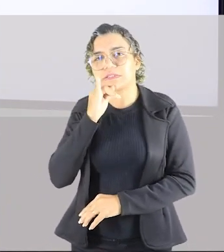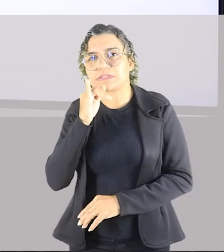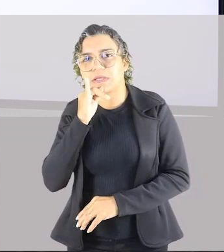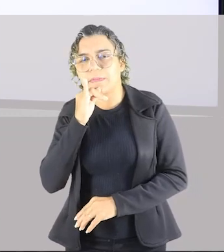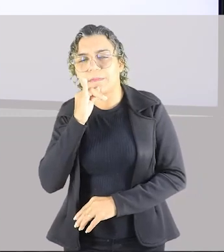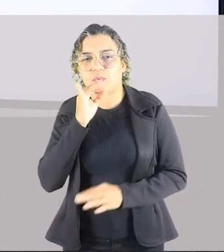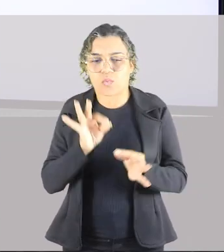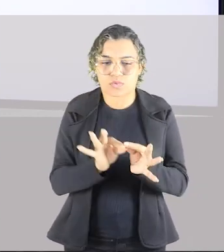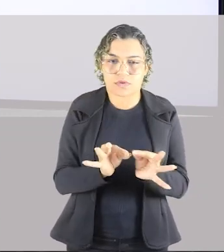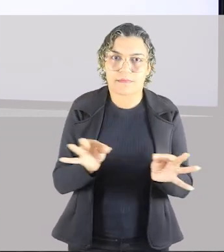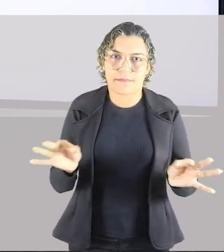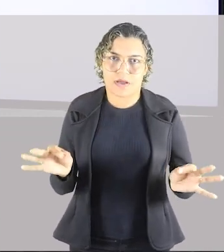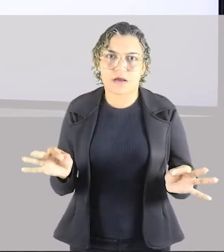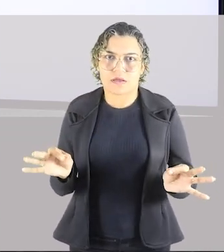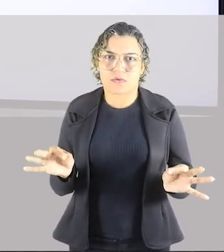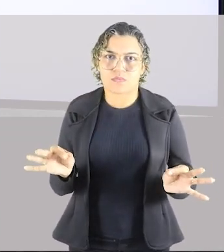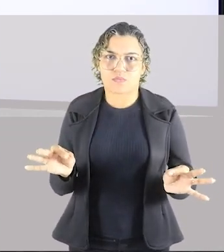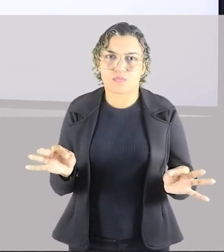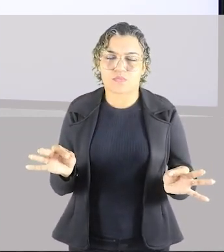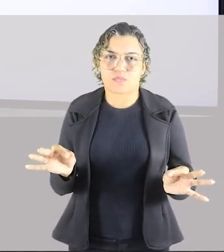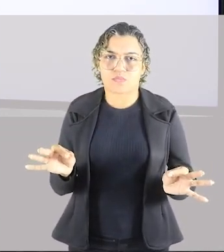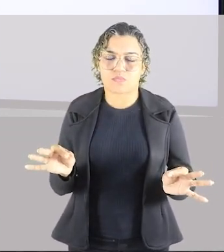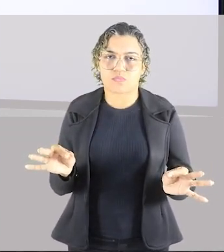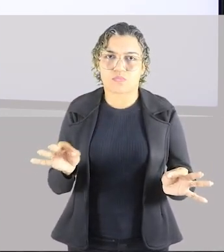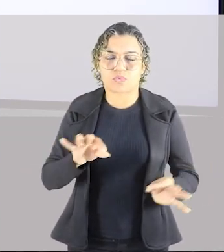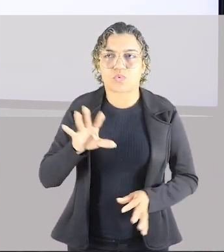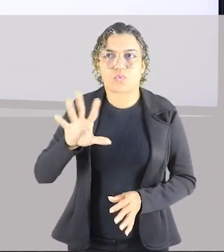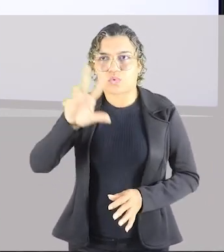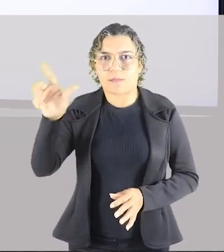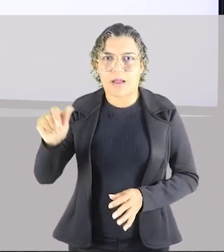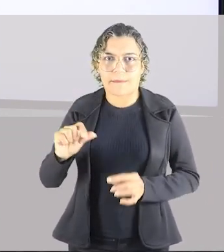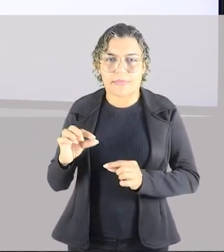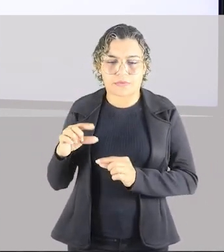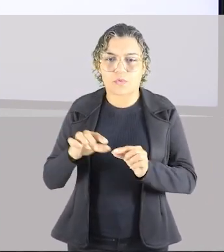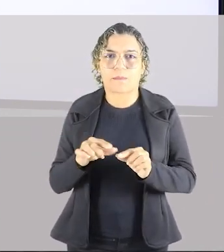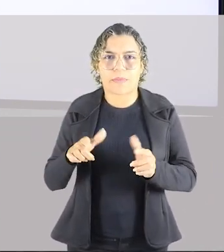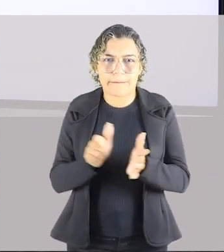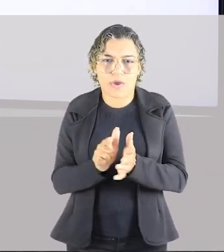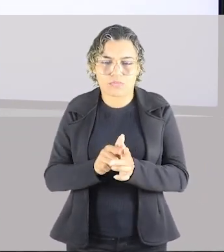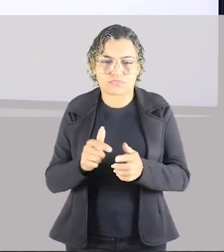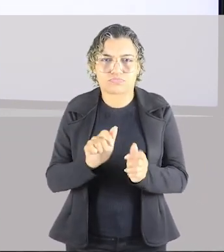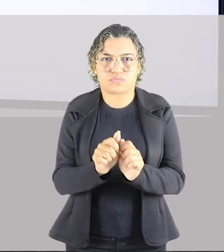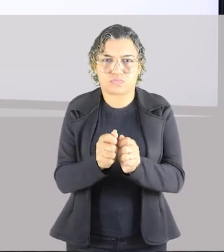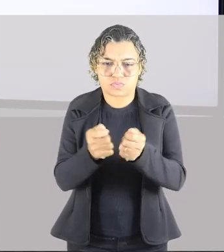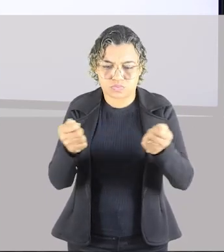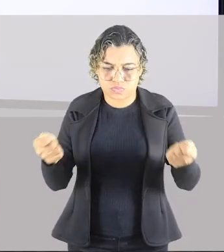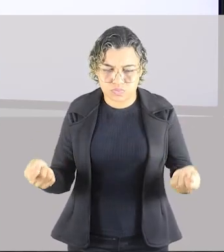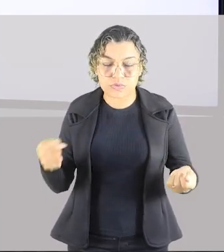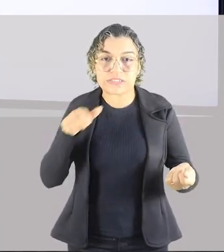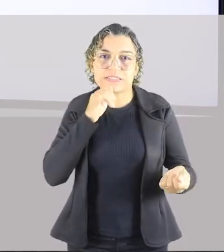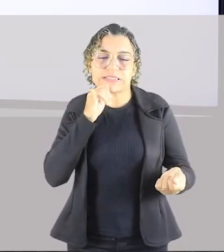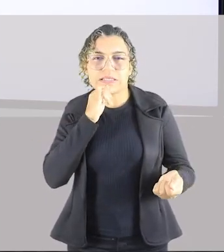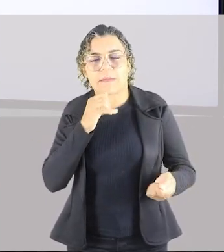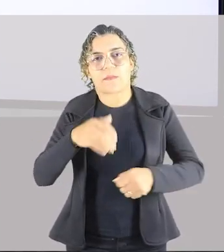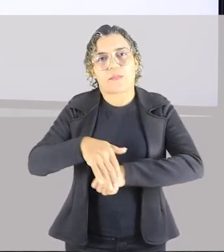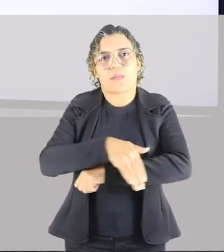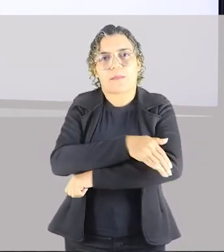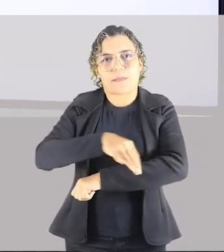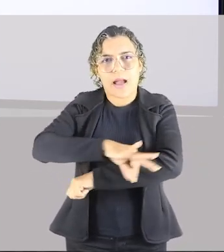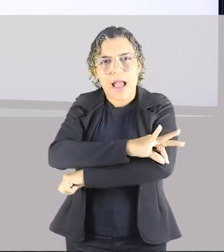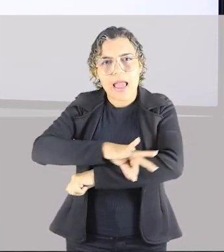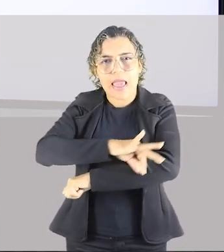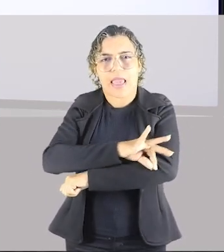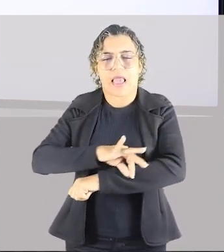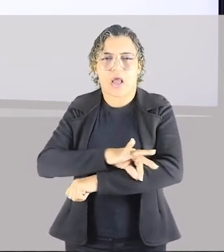tamanho do objeto no mapa e o tamanho dele na vida real. Ou seja, quando tu pega, por exemplo, uma régua, eu quero medir a distância